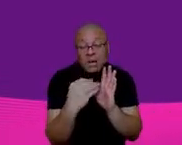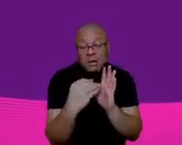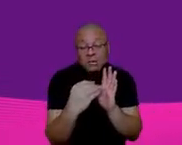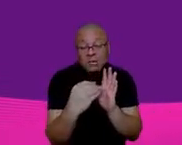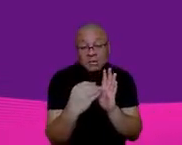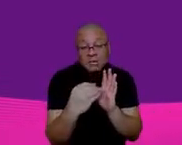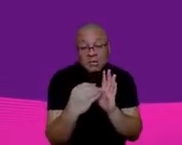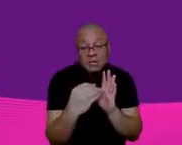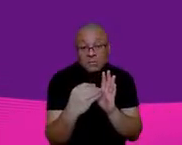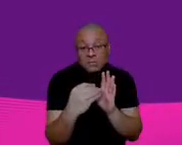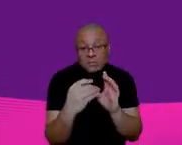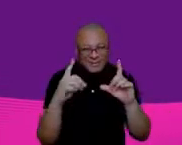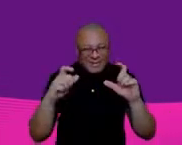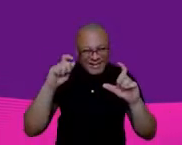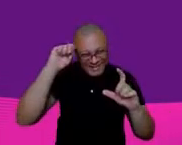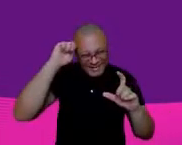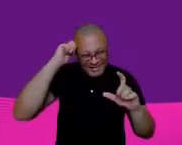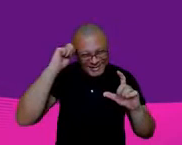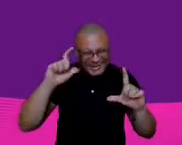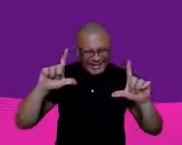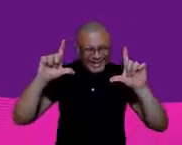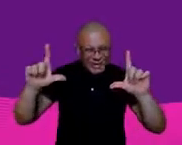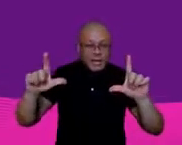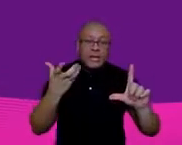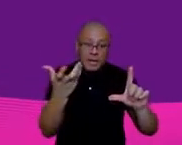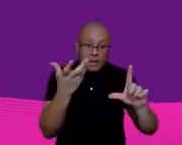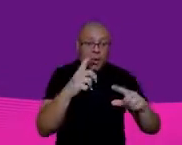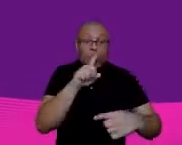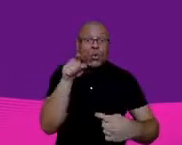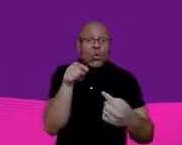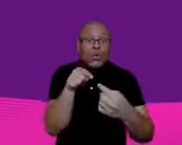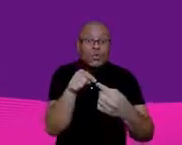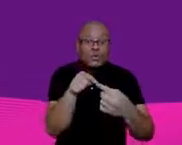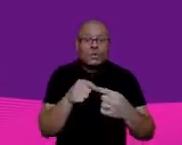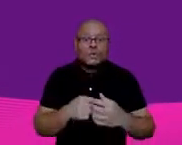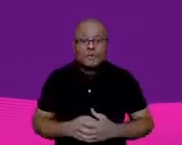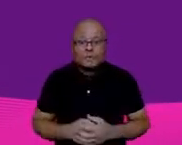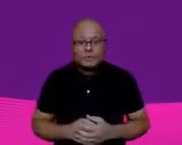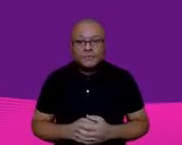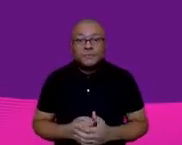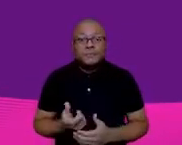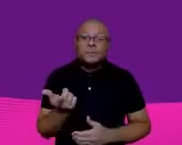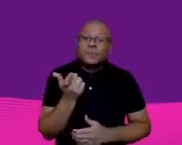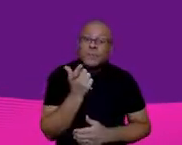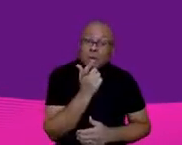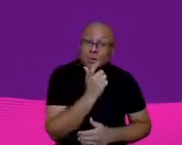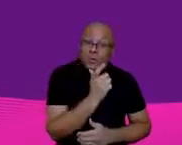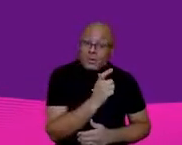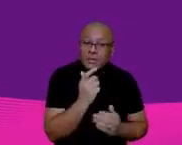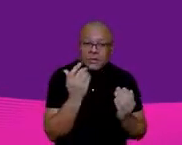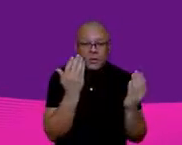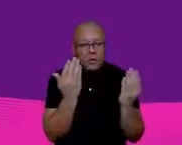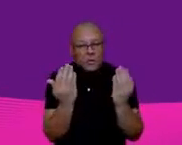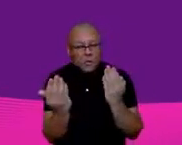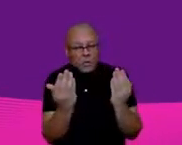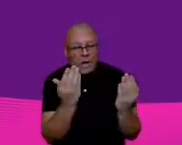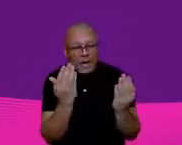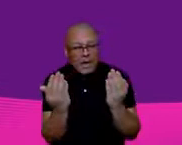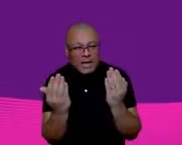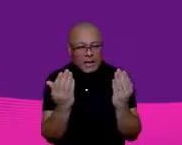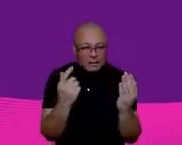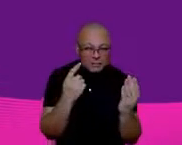aí onde nós queremos ficar. Eu consigo fazer uma comparação com o quadril